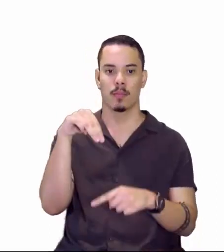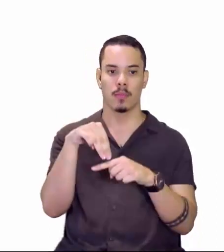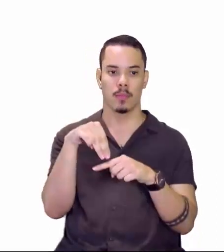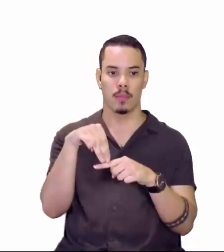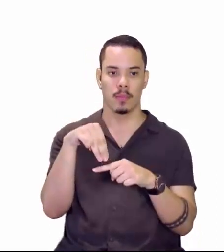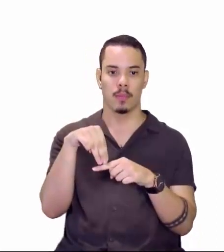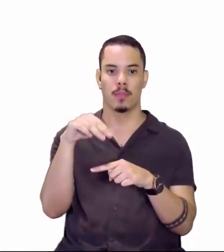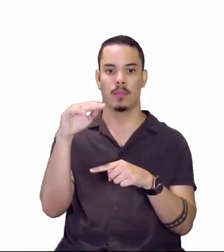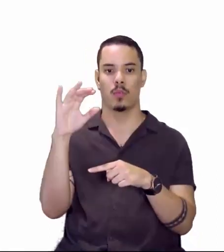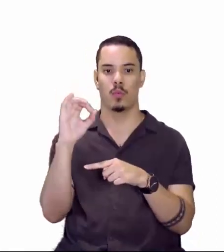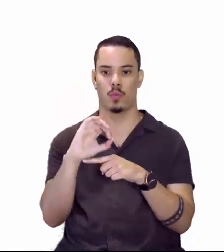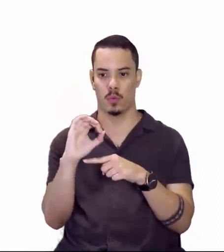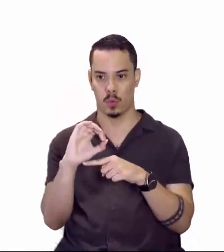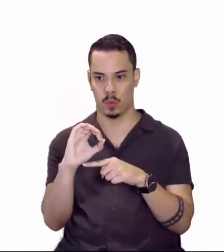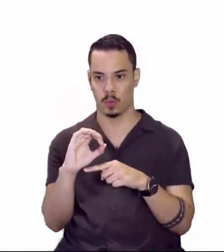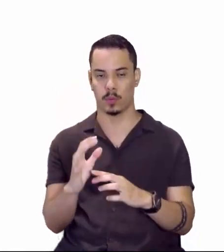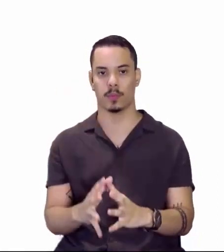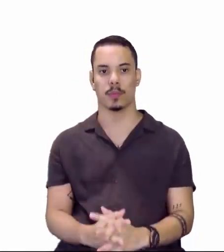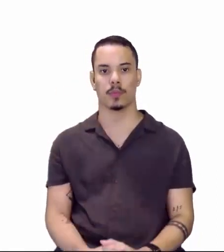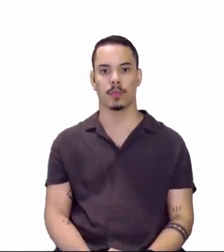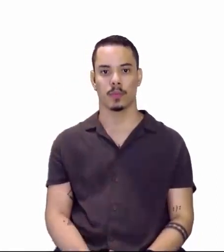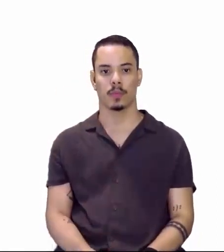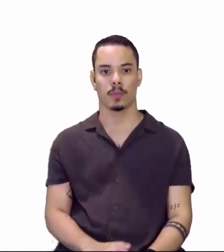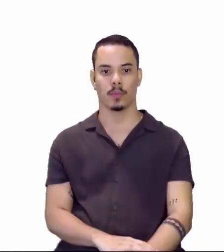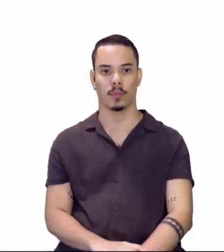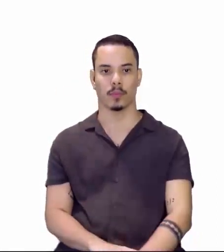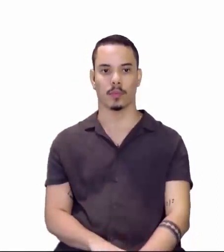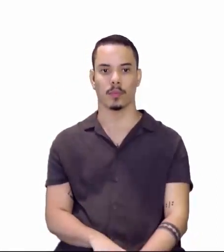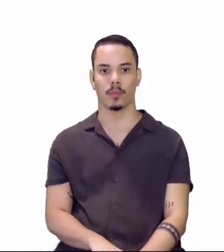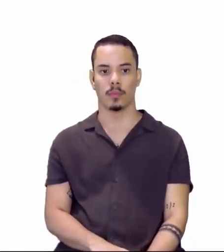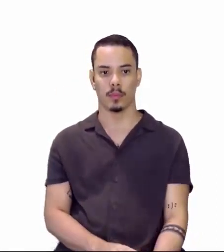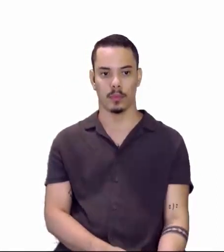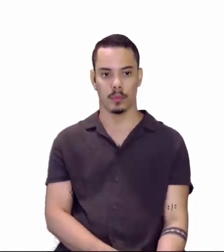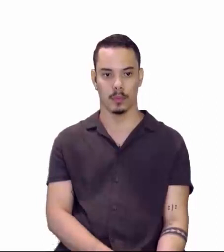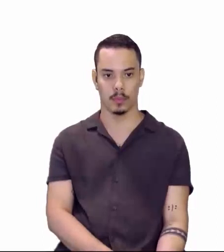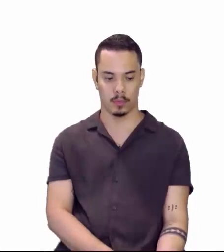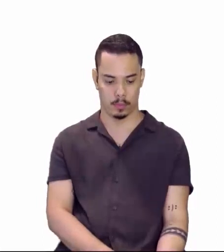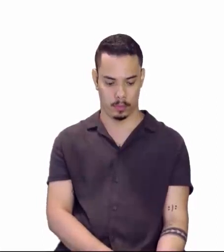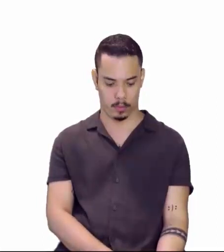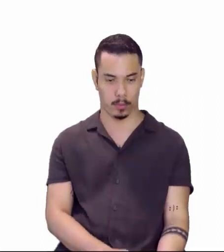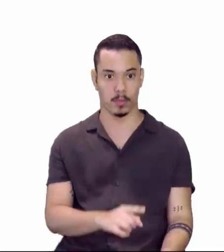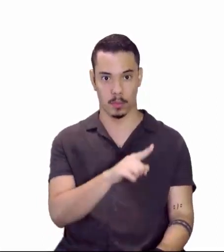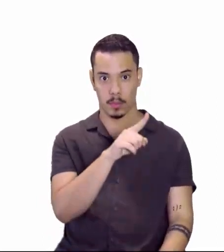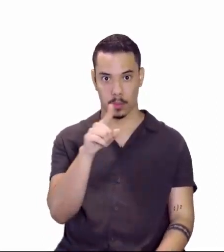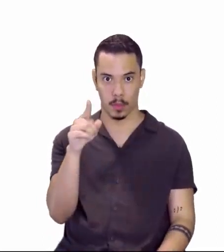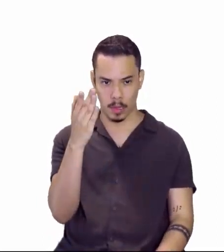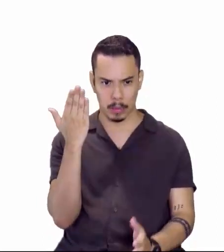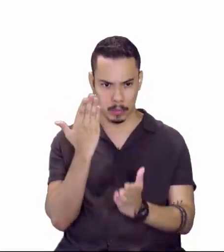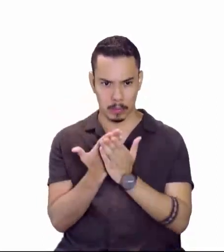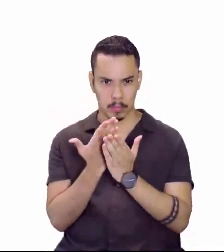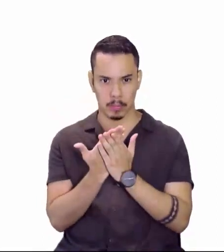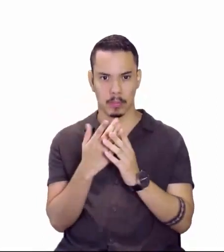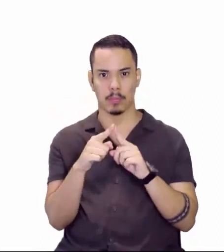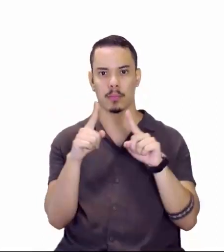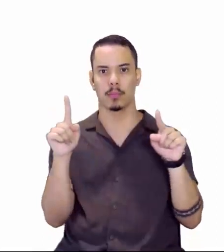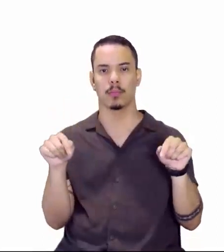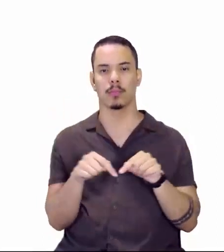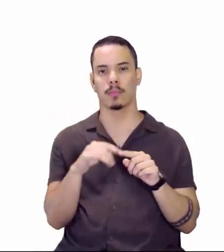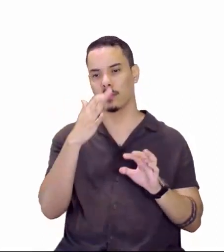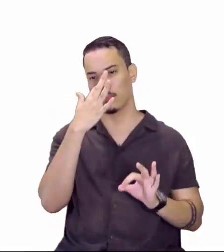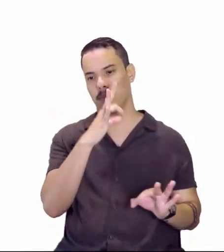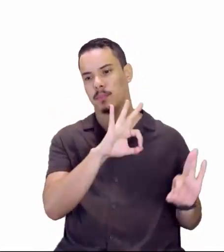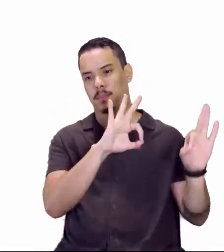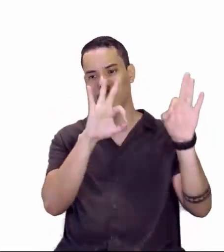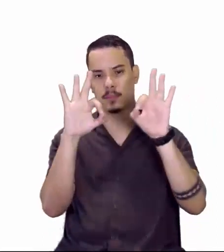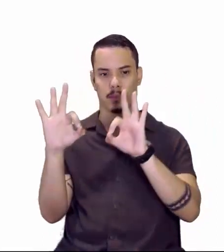ozônio. Você que está na sala de aula, meu caro aluno, assistindo